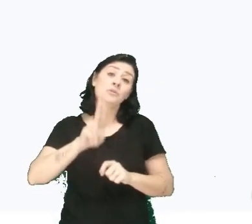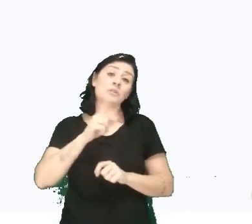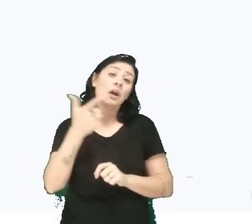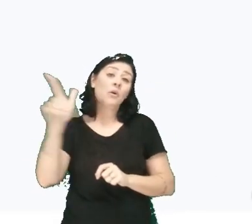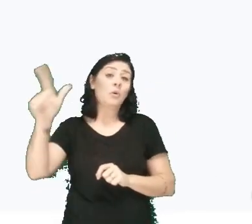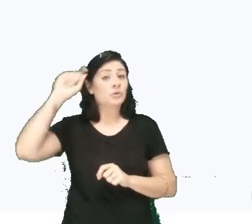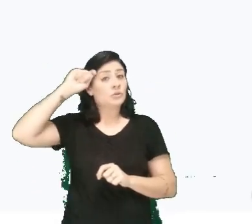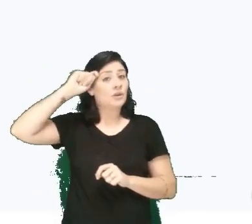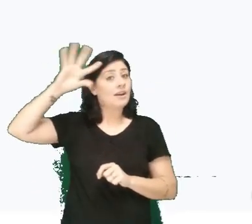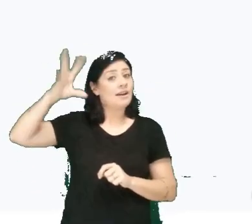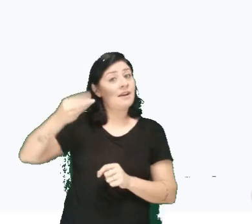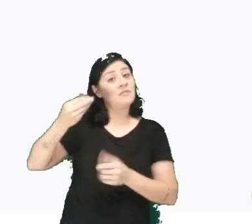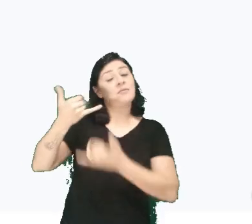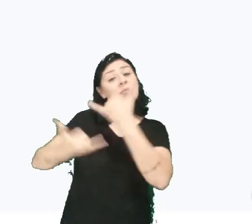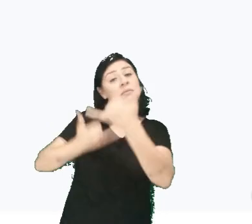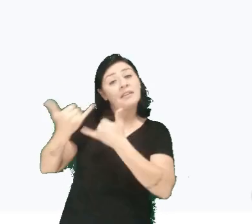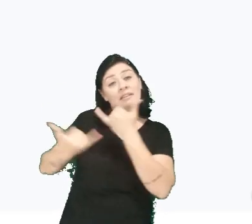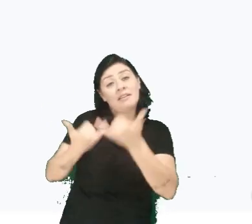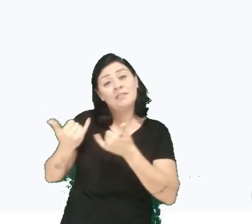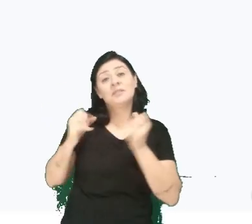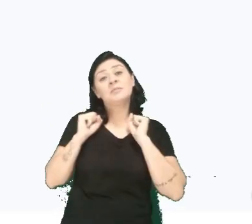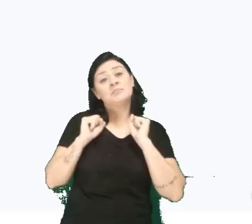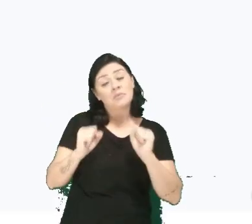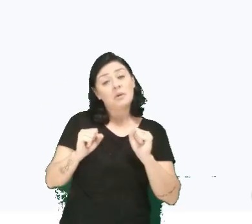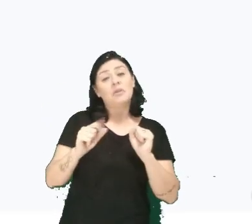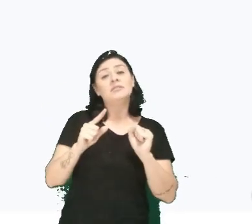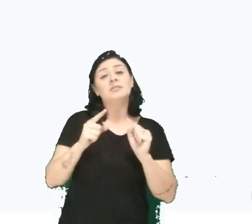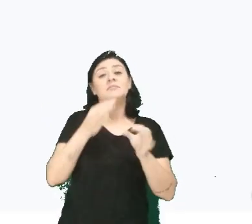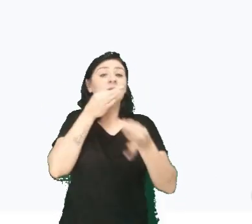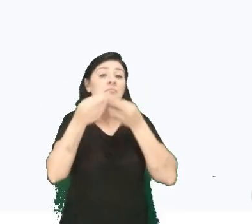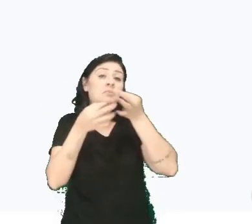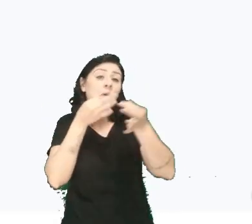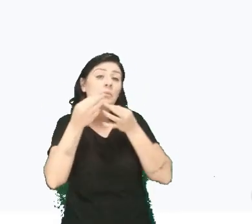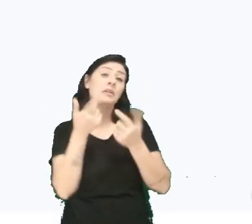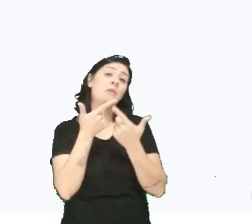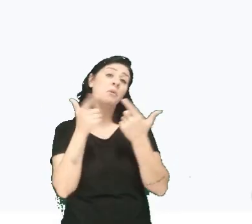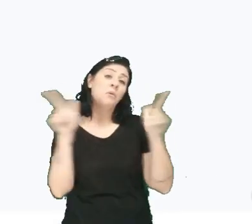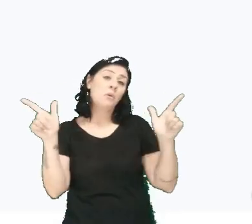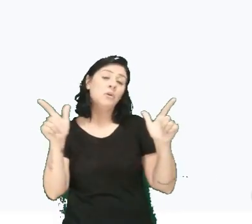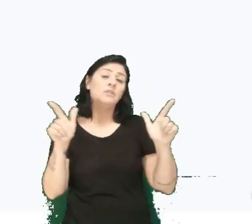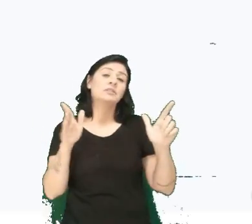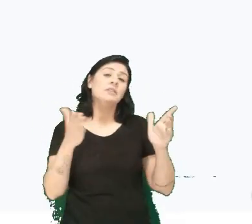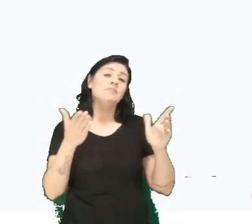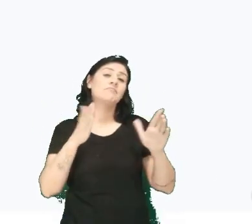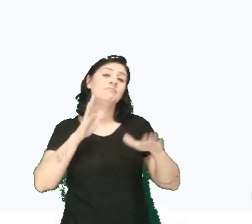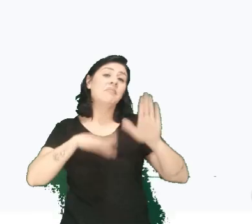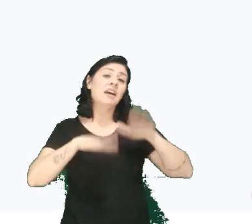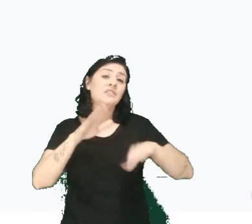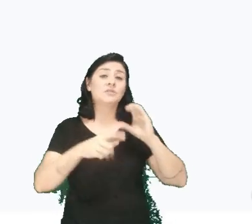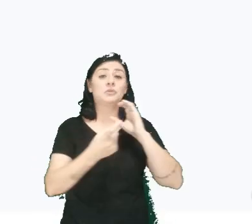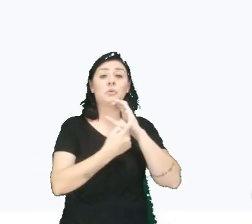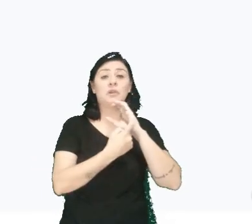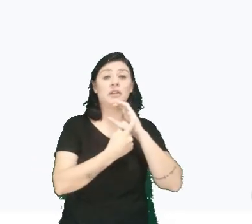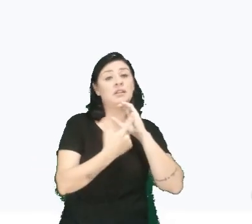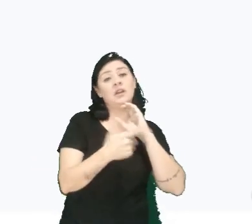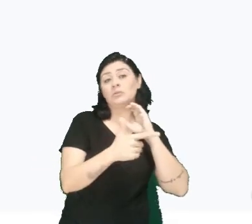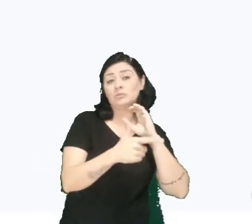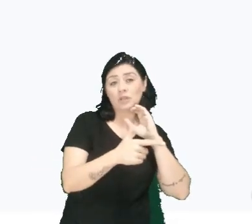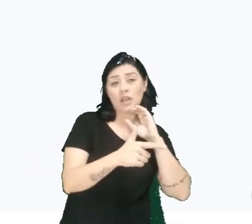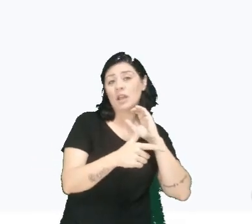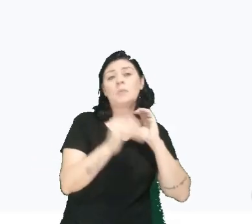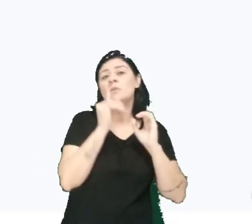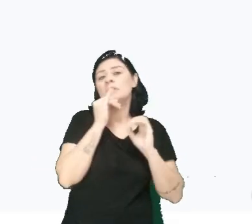geométricas. Então, aqui são outras sugestões, que dependente pode não estar ali presente no Conectar, né? Você vai